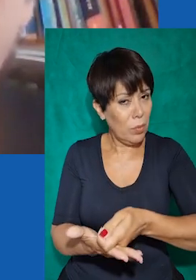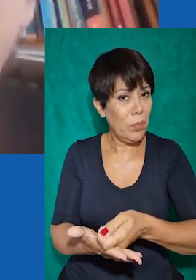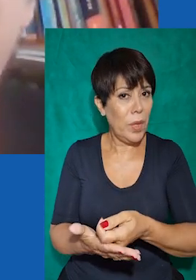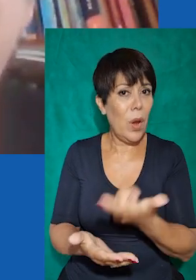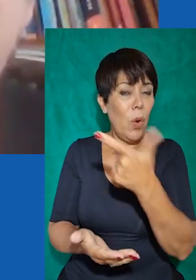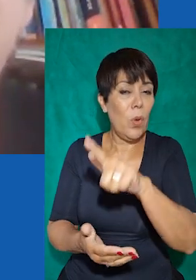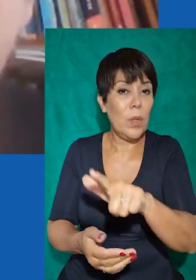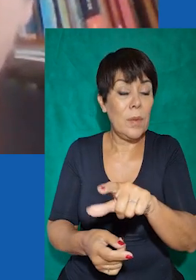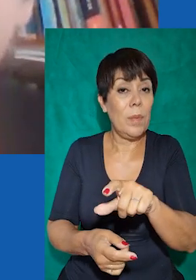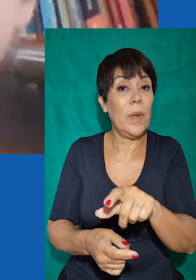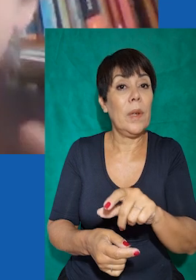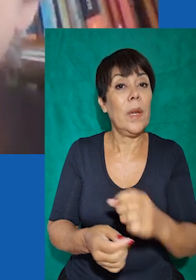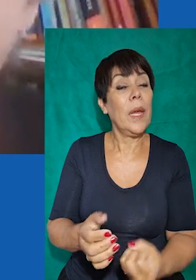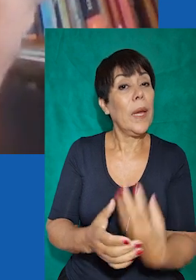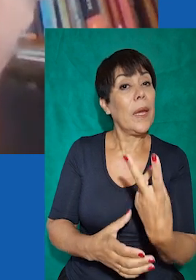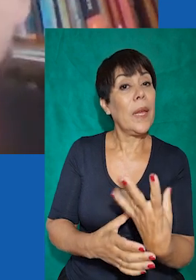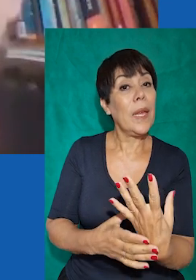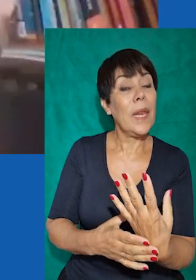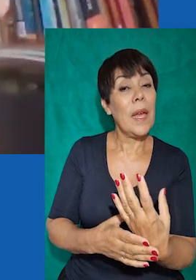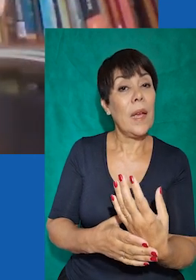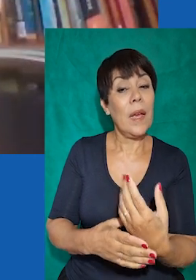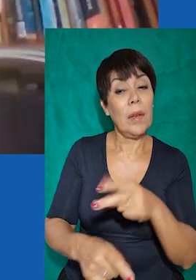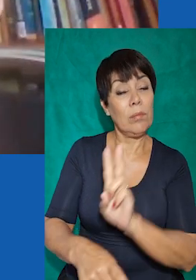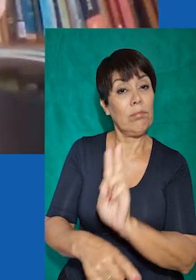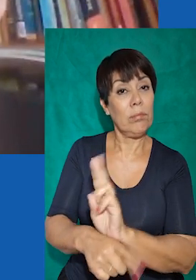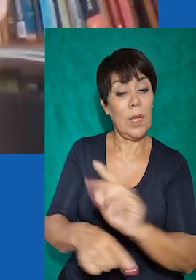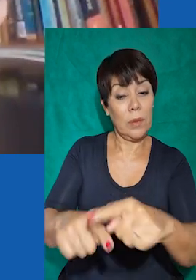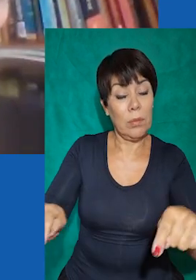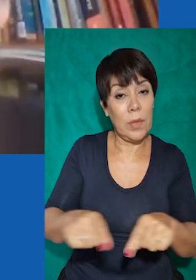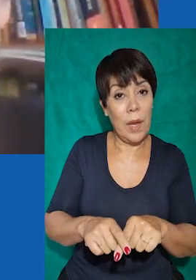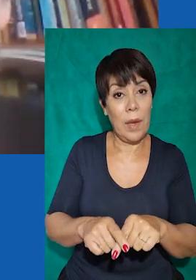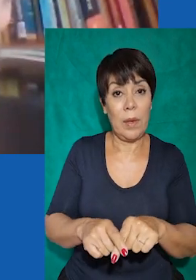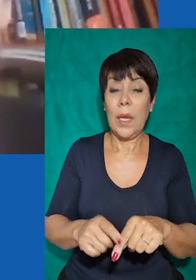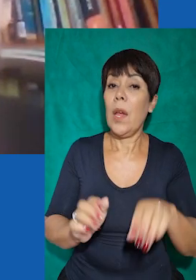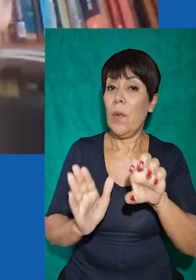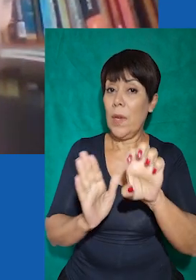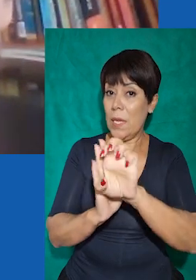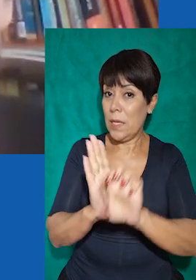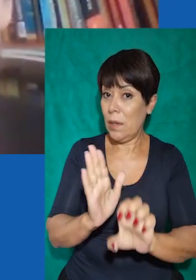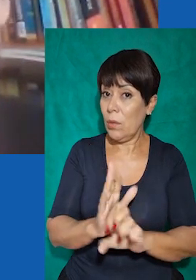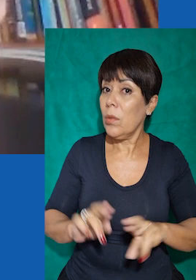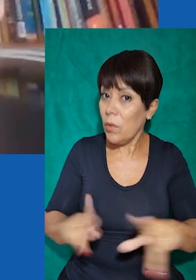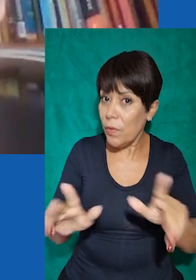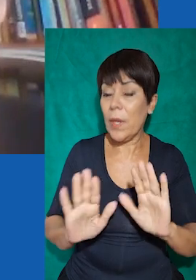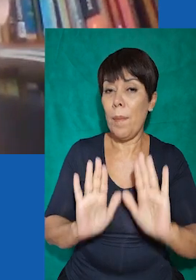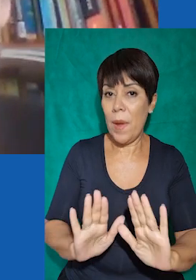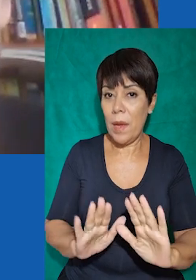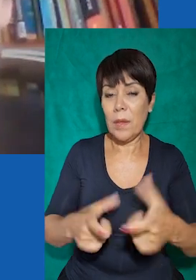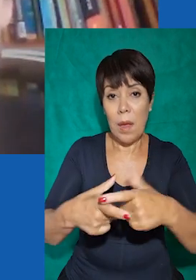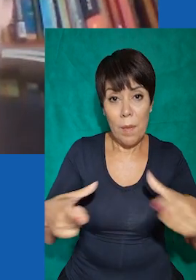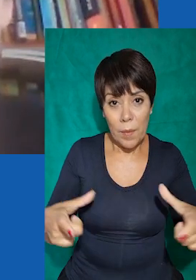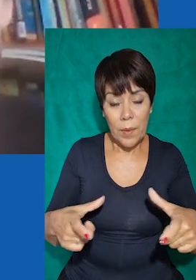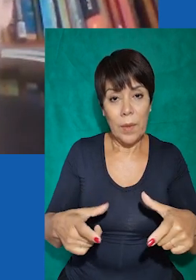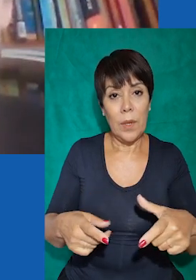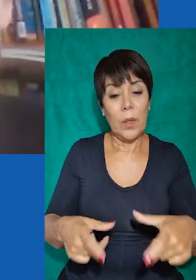fazer reservas indígenas, que tem um estatuto bem diferente, mas a maioria das terras indígenas, grande, a esmagadora maioria das